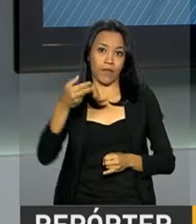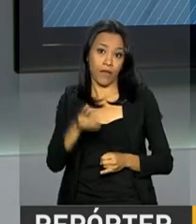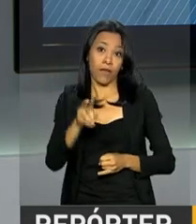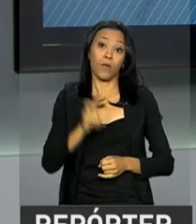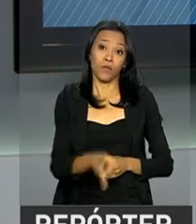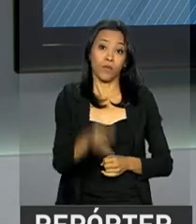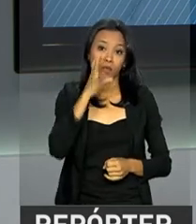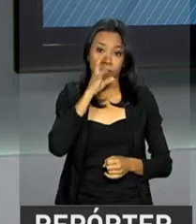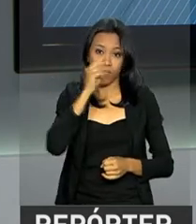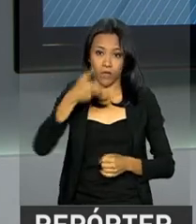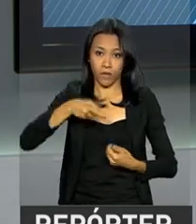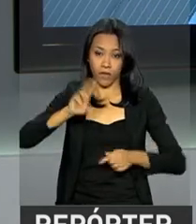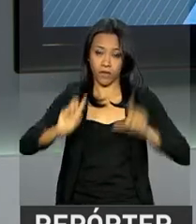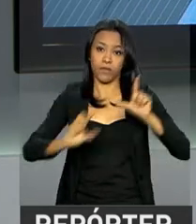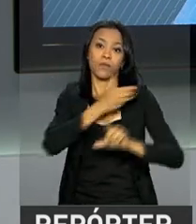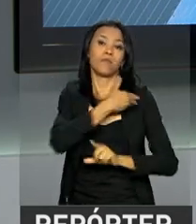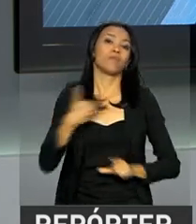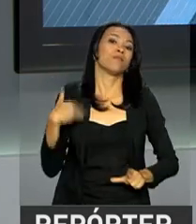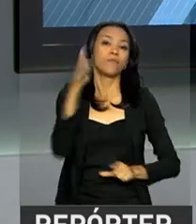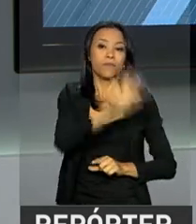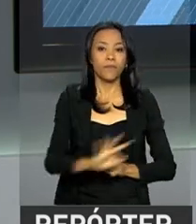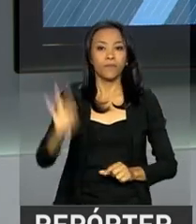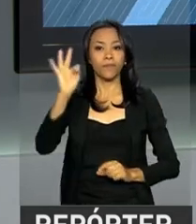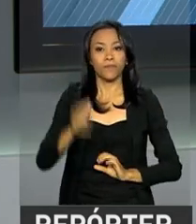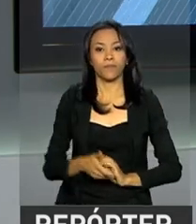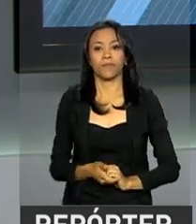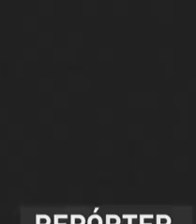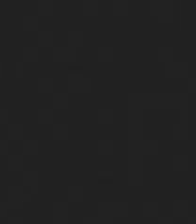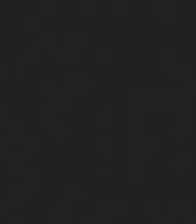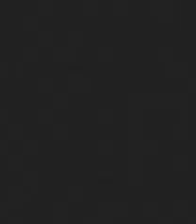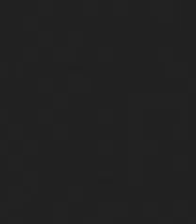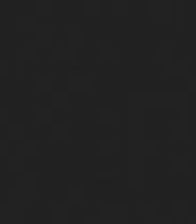continue com a gente na nbr a tv do governo federal